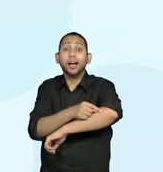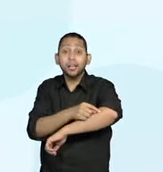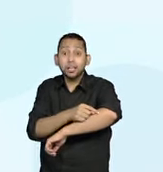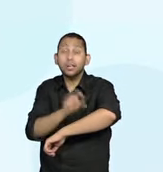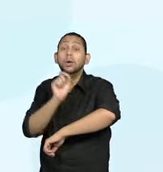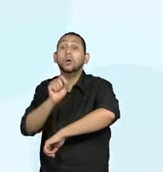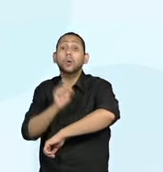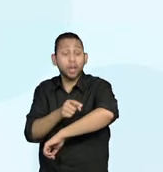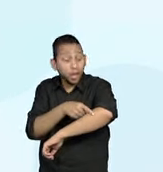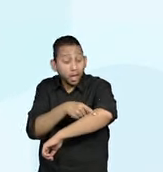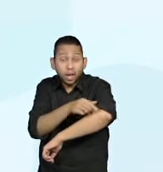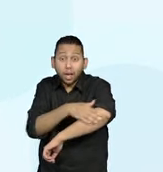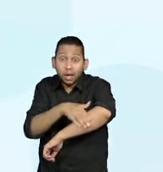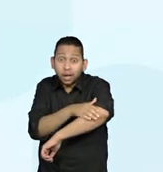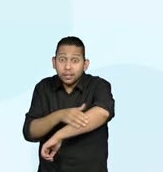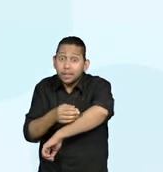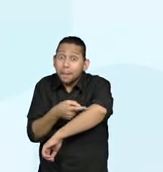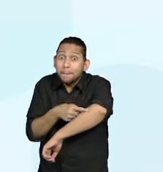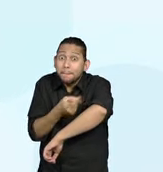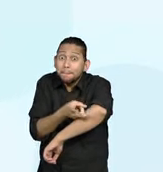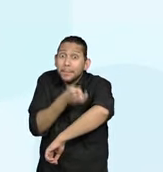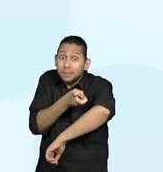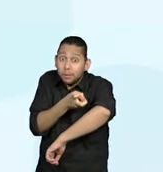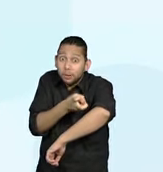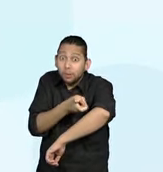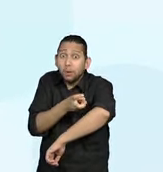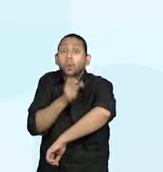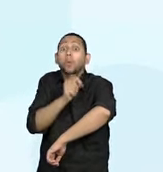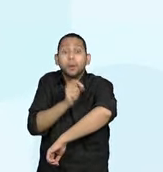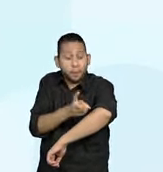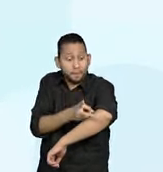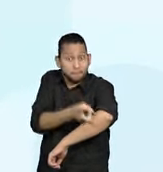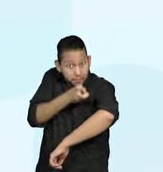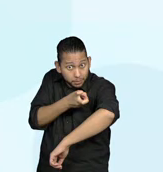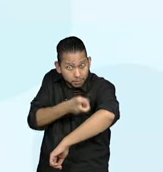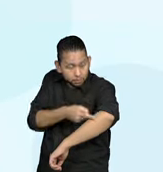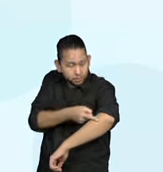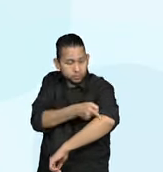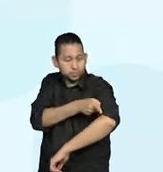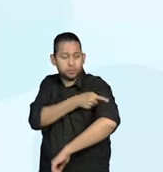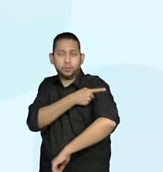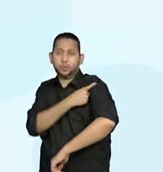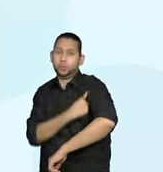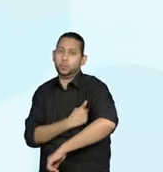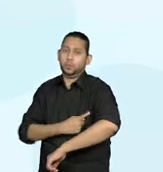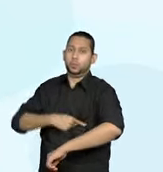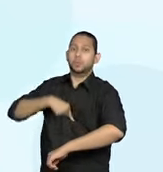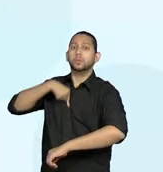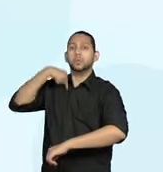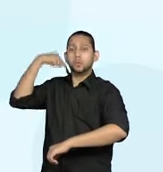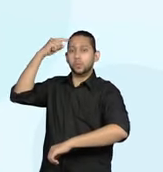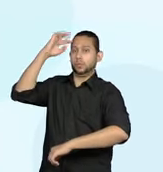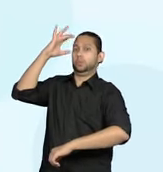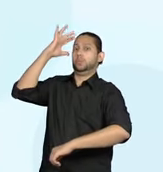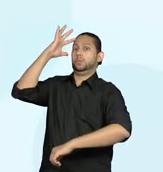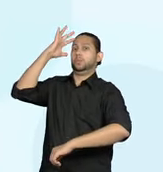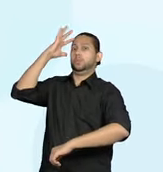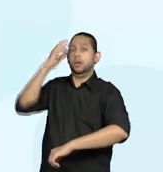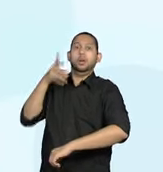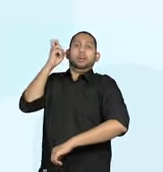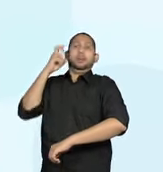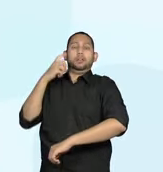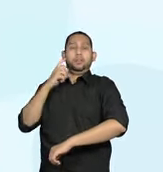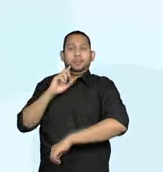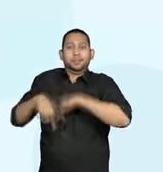seu sistema nervoso. Mas vai ter um porém que eu vou mostrar já a seguir